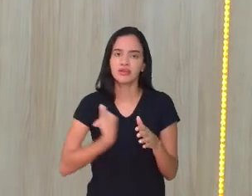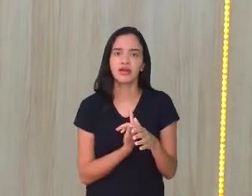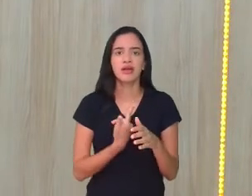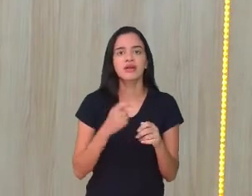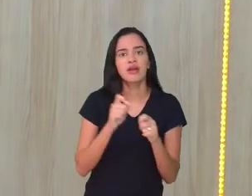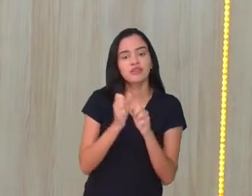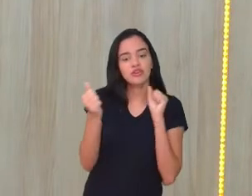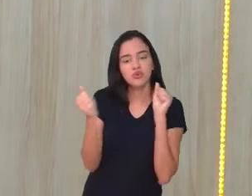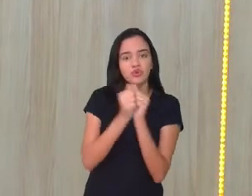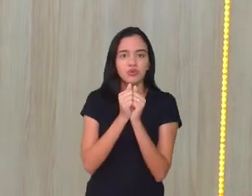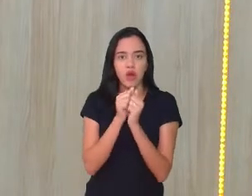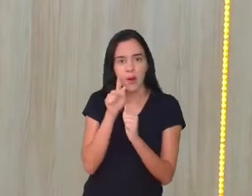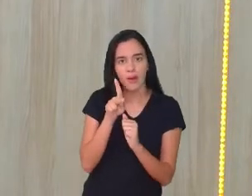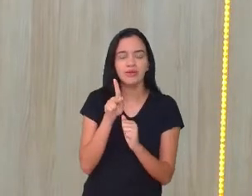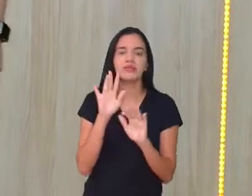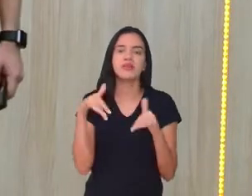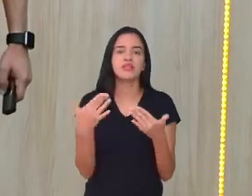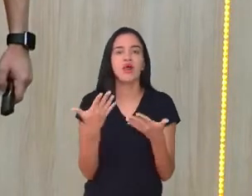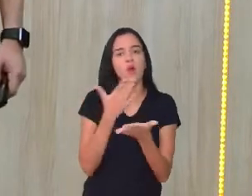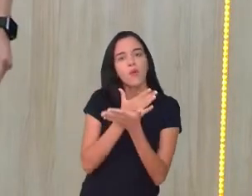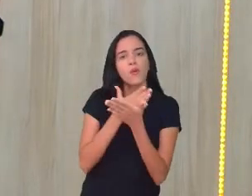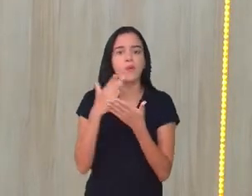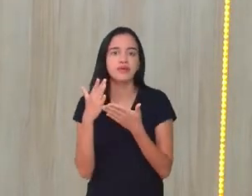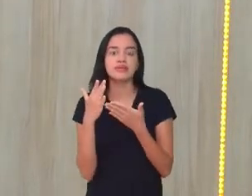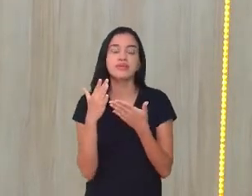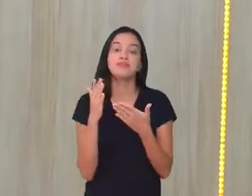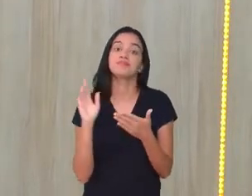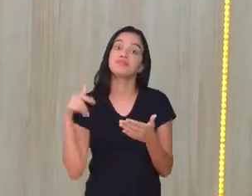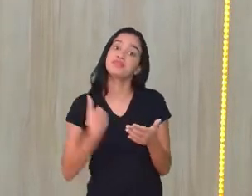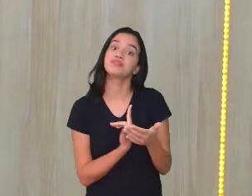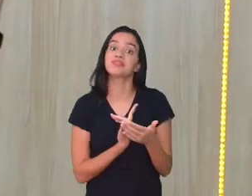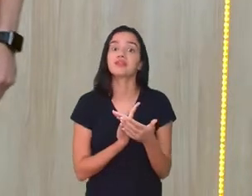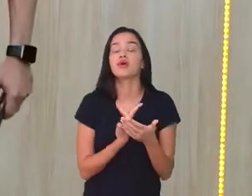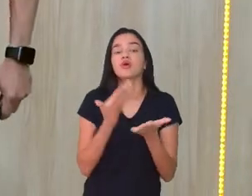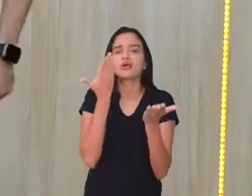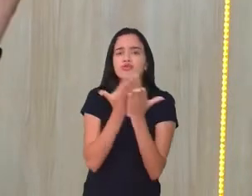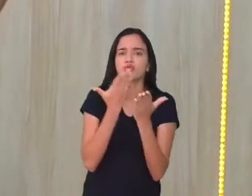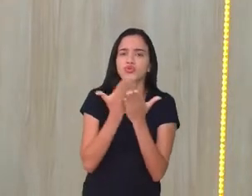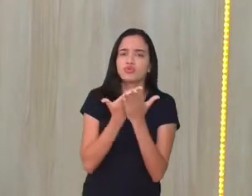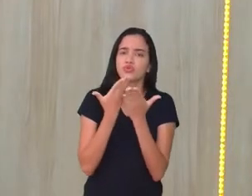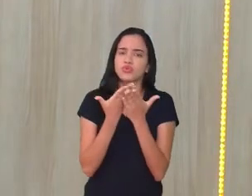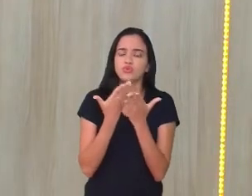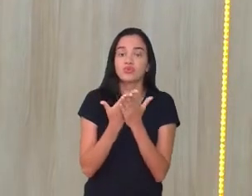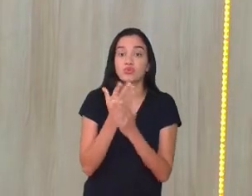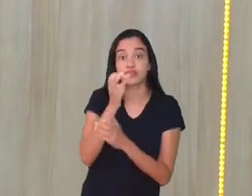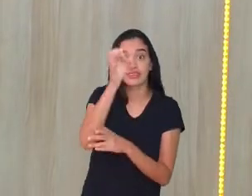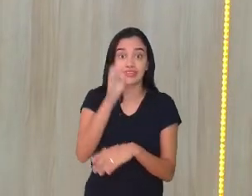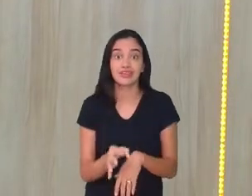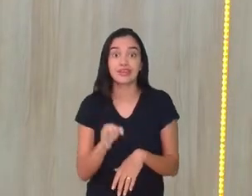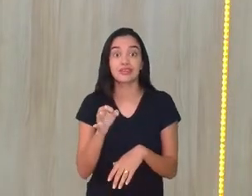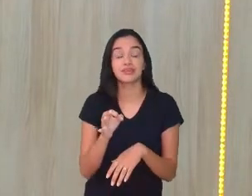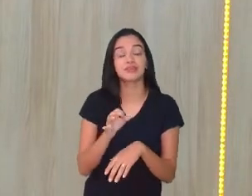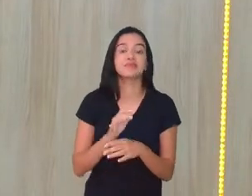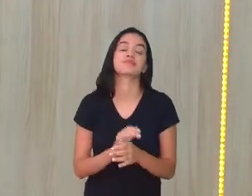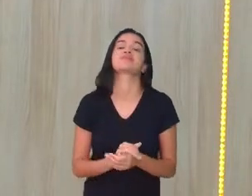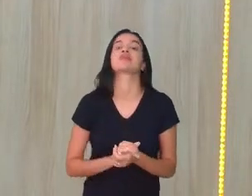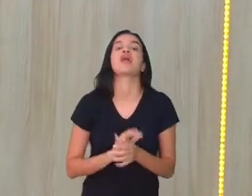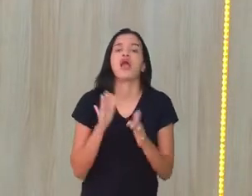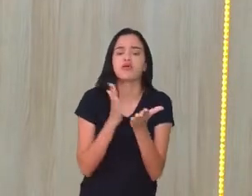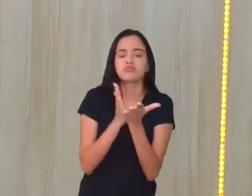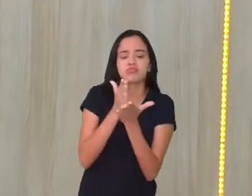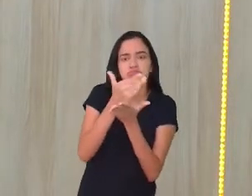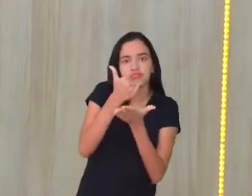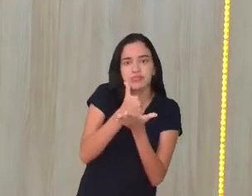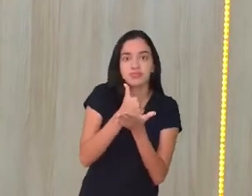fazer isso aqui juntos, belezinha? Então, começando aí a nosso estudo, certo? De estatística, eu